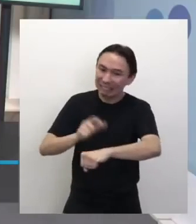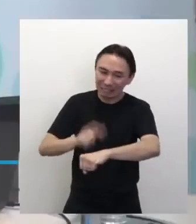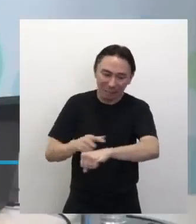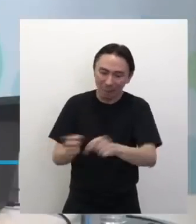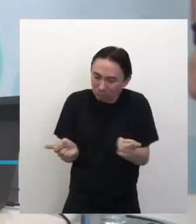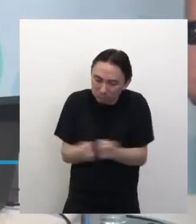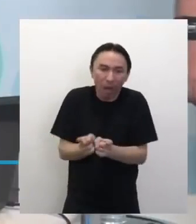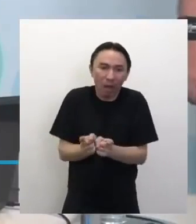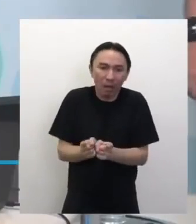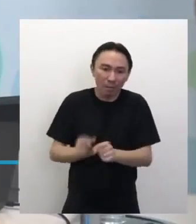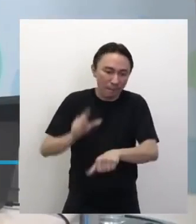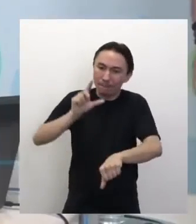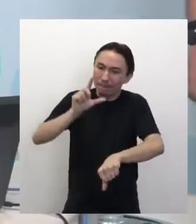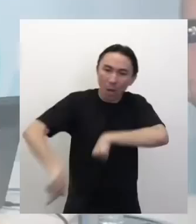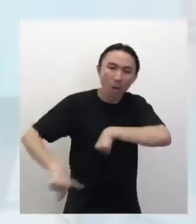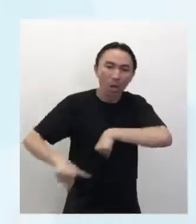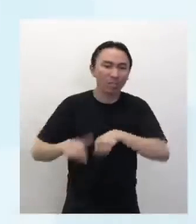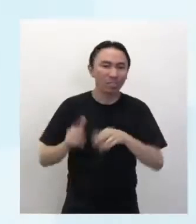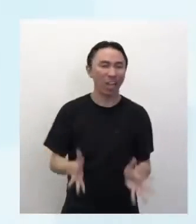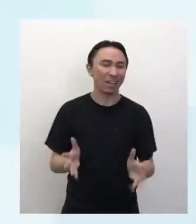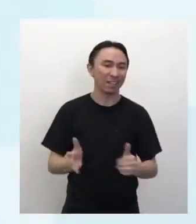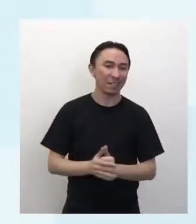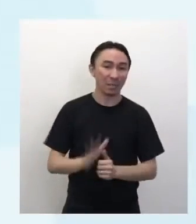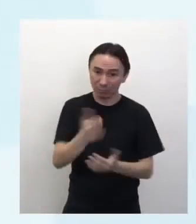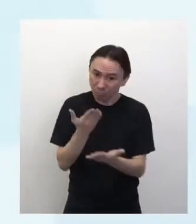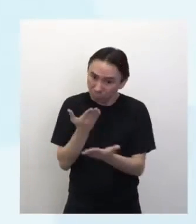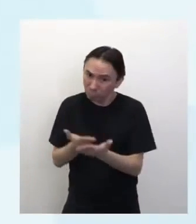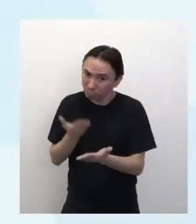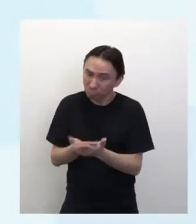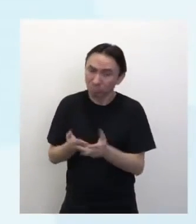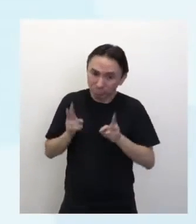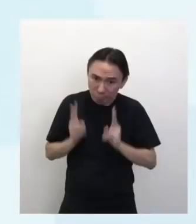pouco, estouramos o tempo, mas continue estudando